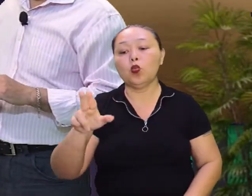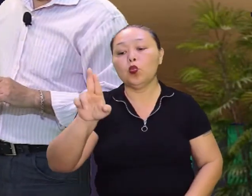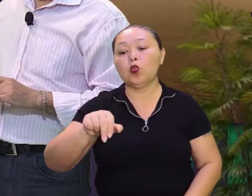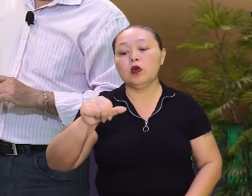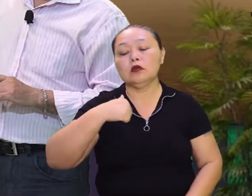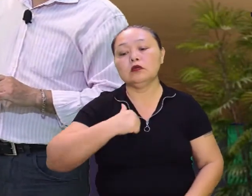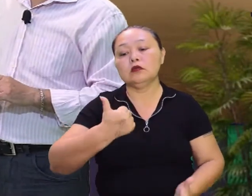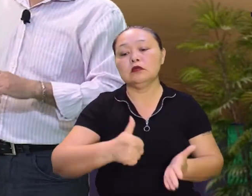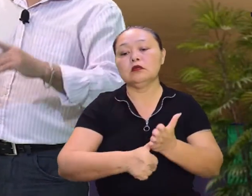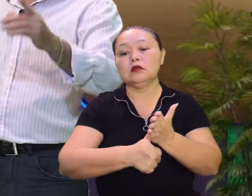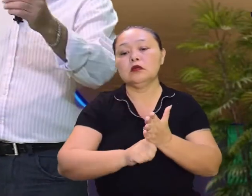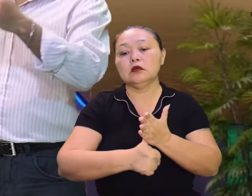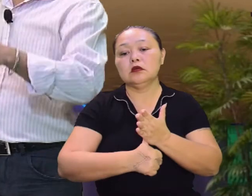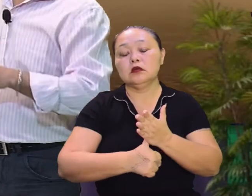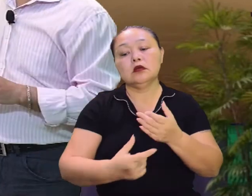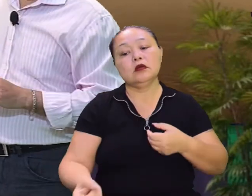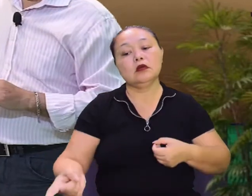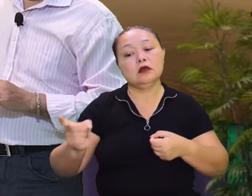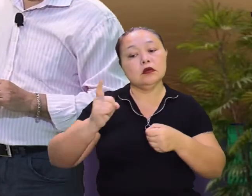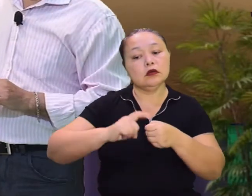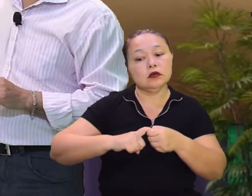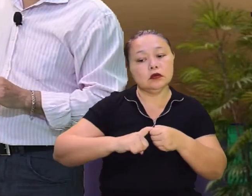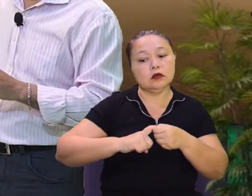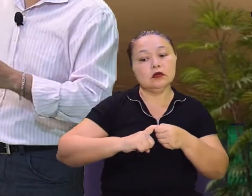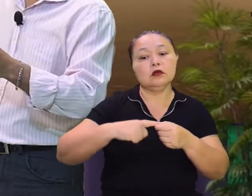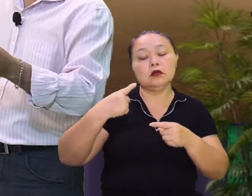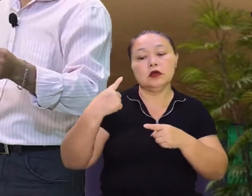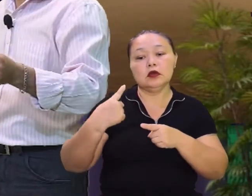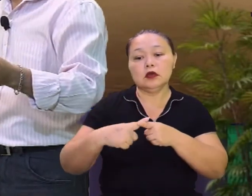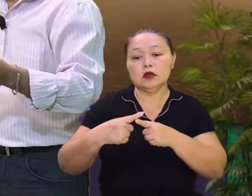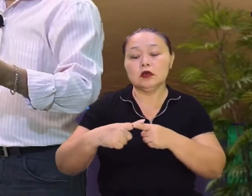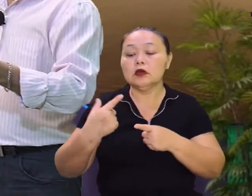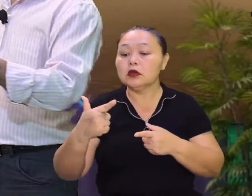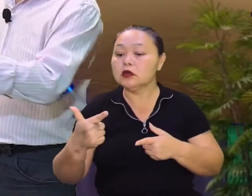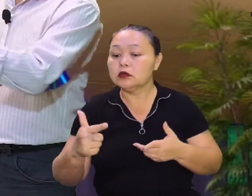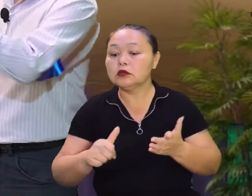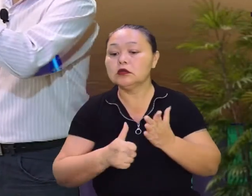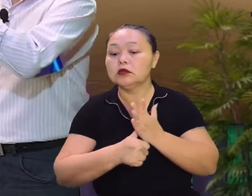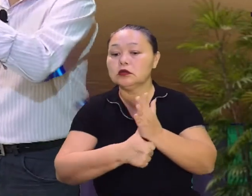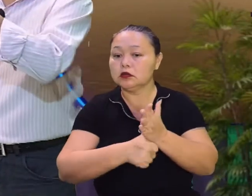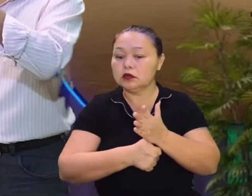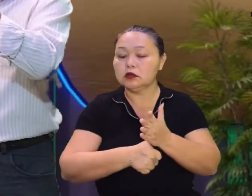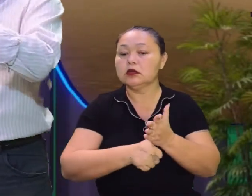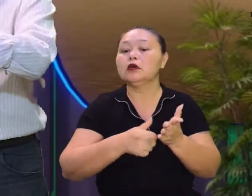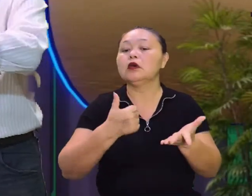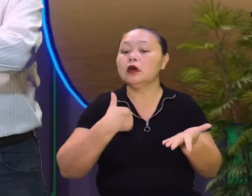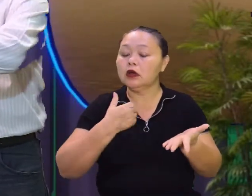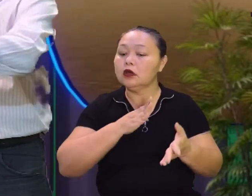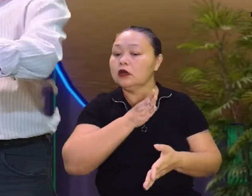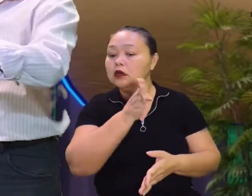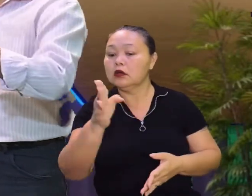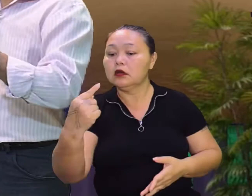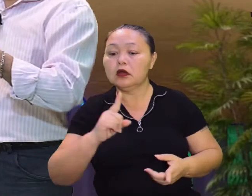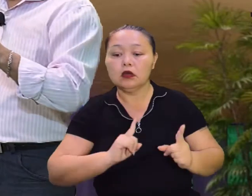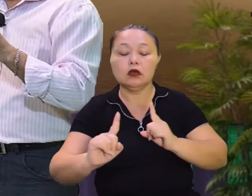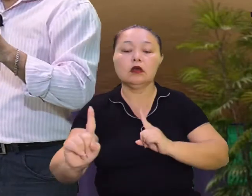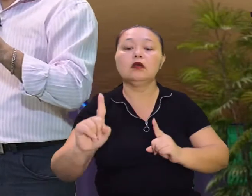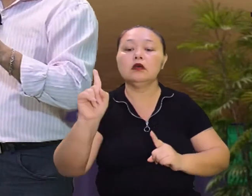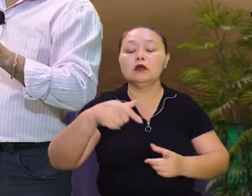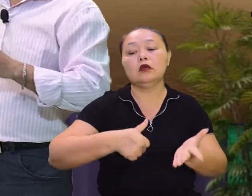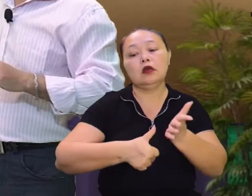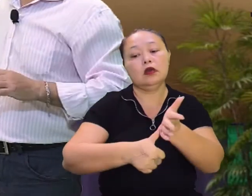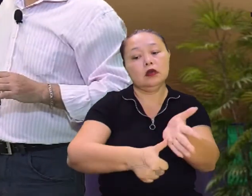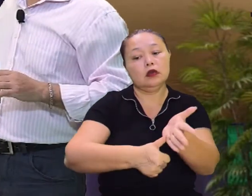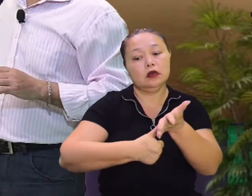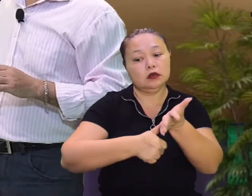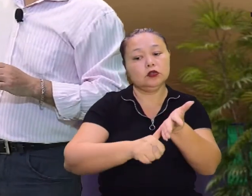identidade. Eles tiveram que voltar. Porque não tinha RG. O documento para viagem, essa circulação é